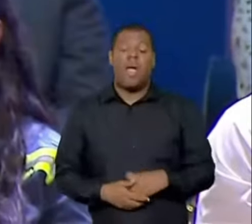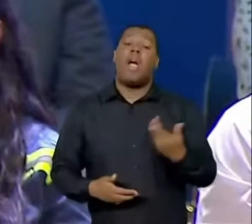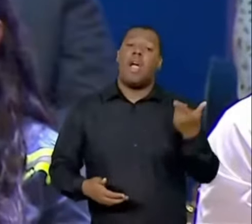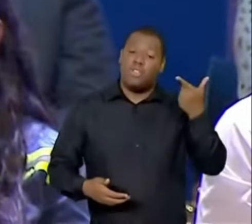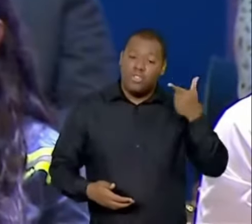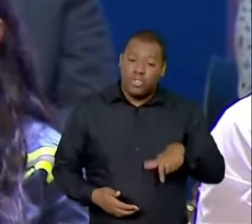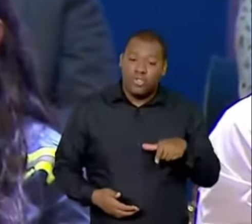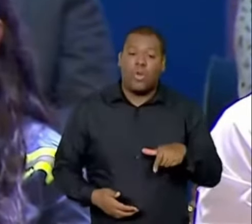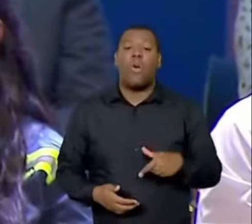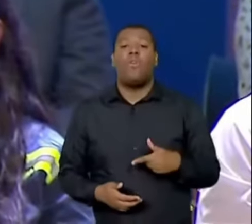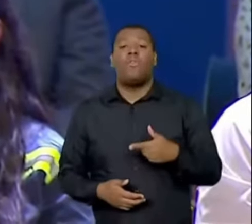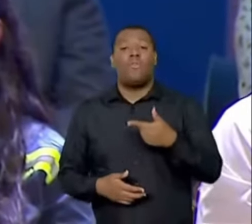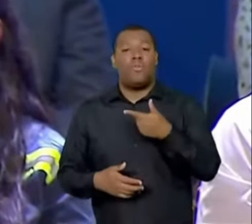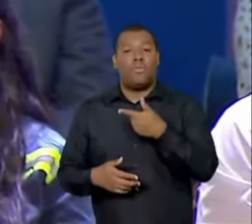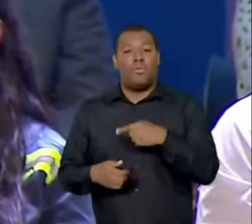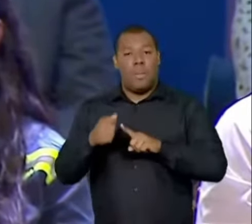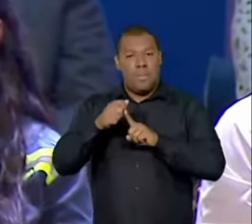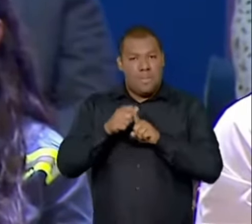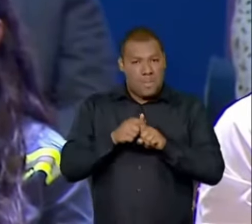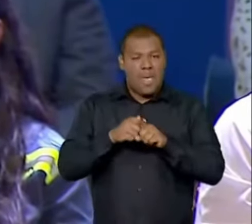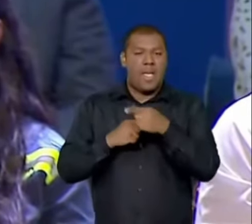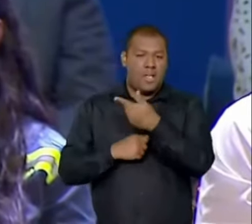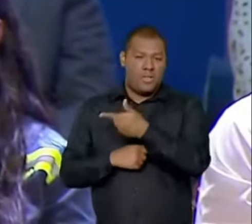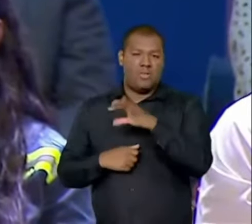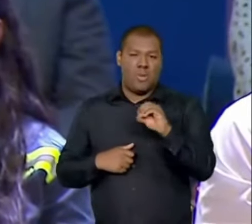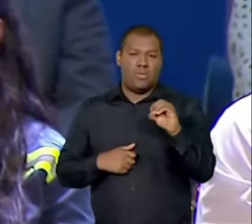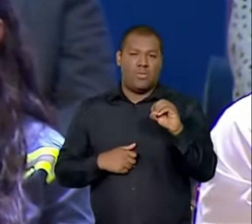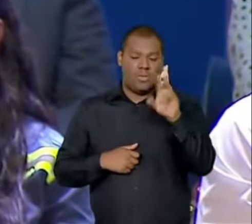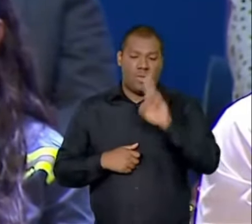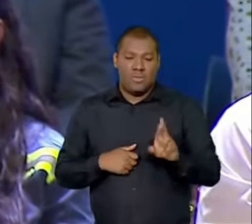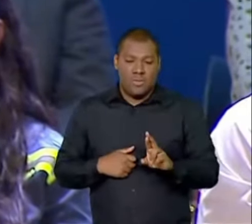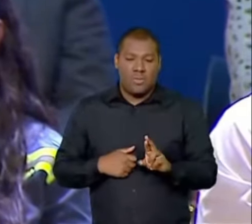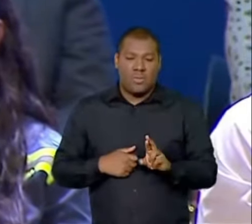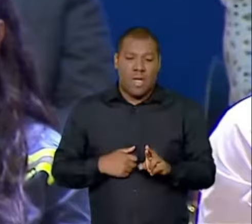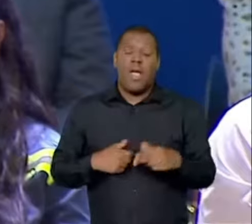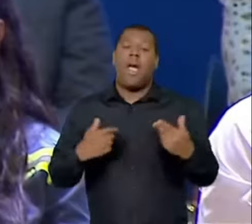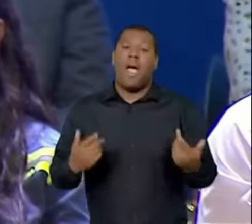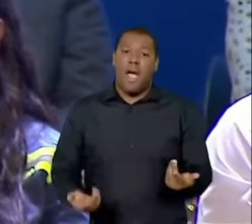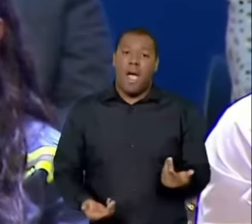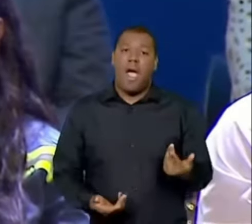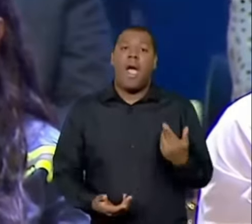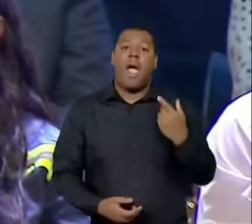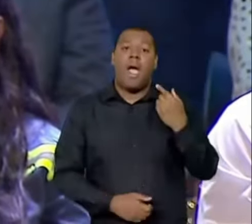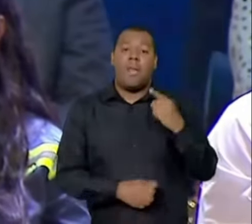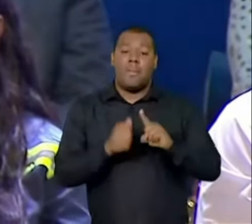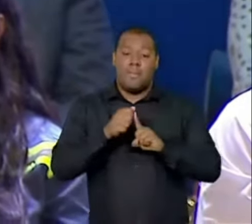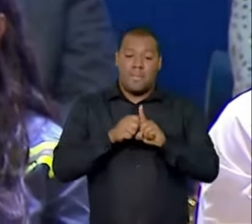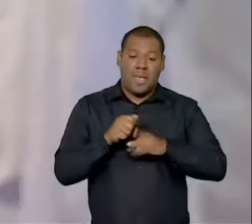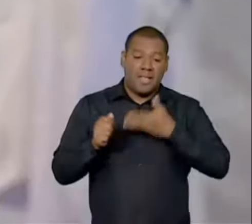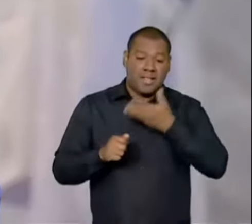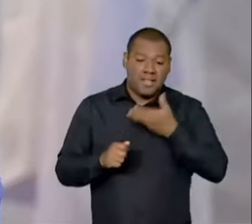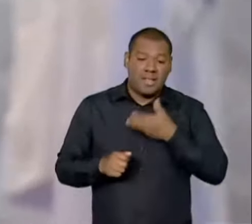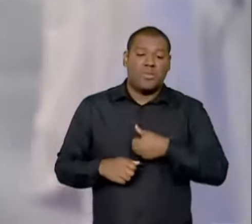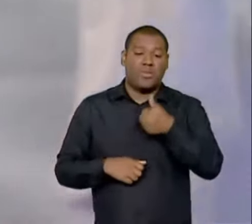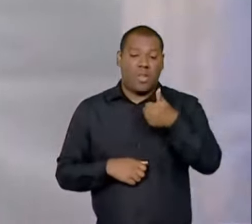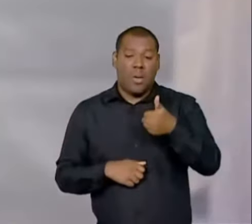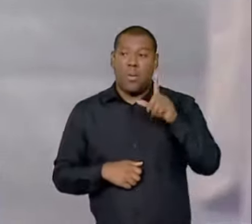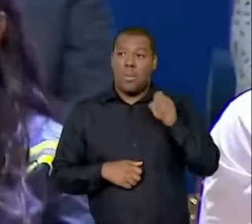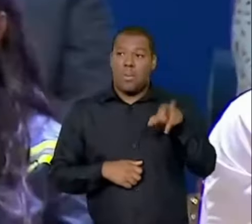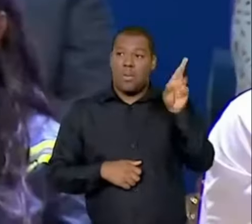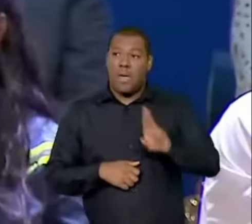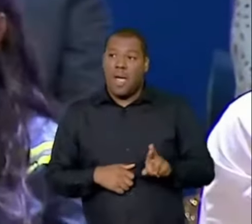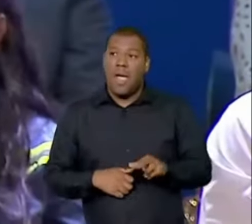mais 200 por mês e no final do ano, mais 1000. Significa que ele vai ter R$ 9.000 quando